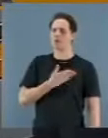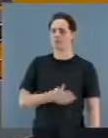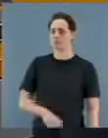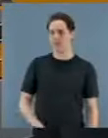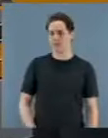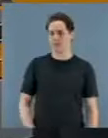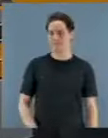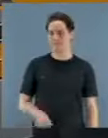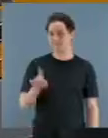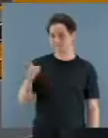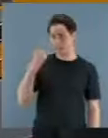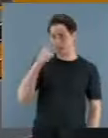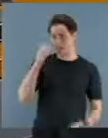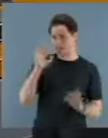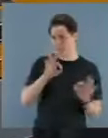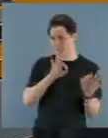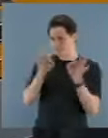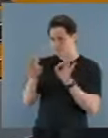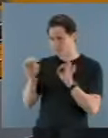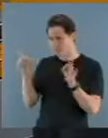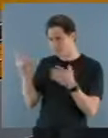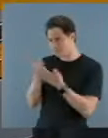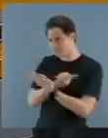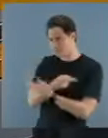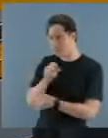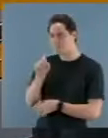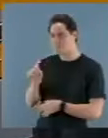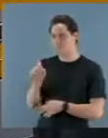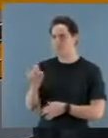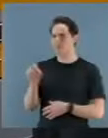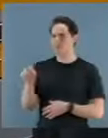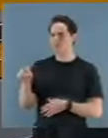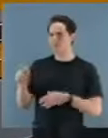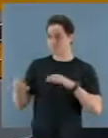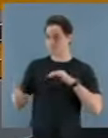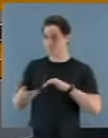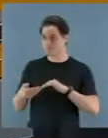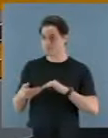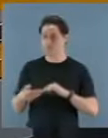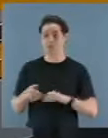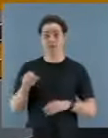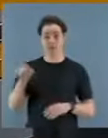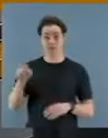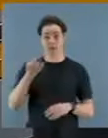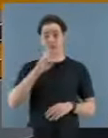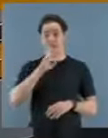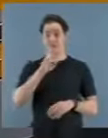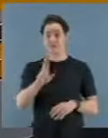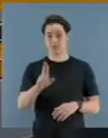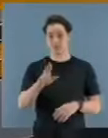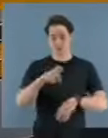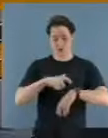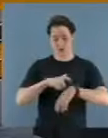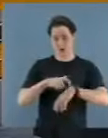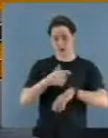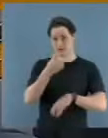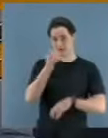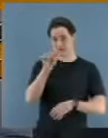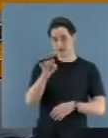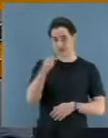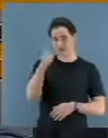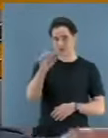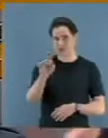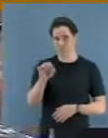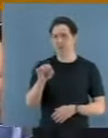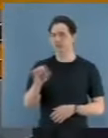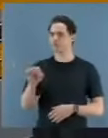Você está assistindo na TV o que fizeram no Congresso? Sua resposta... Sua resposta, 18h10. Não, dona Sônia,